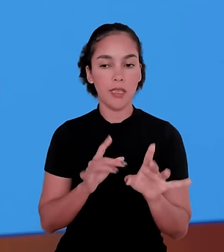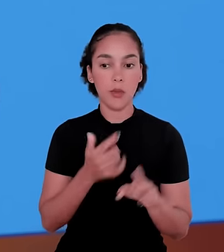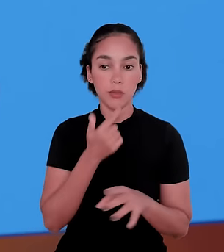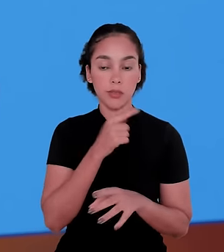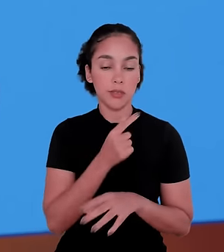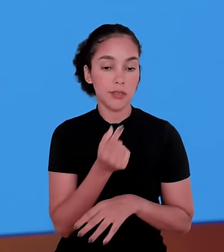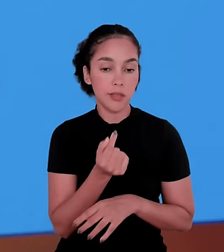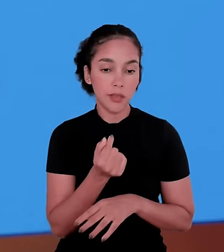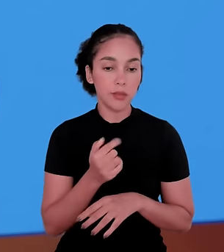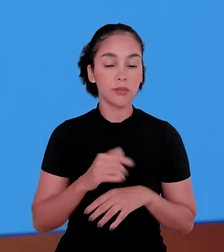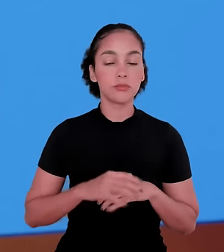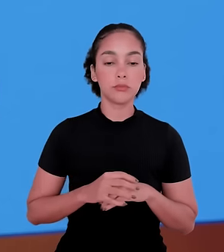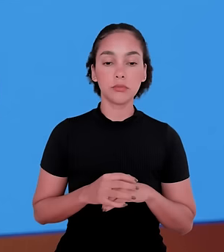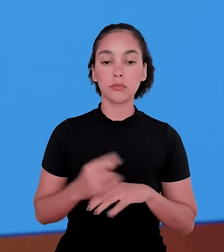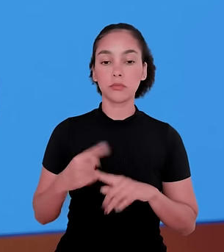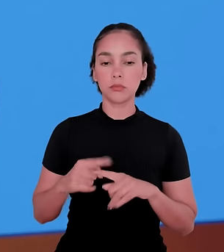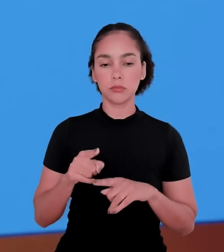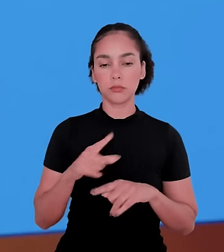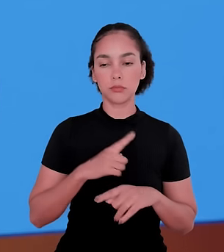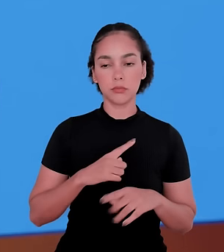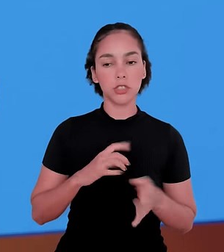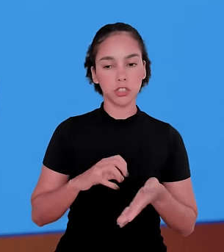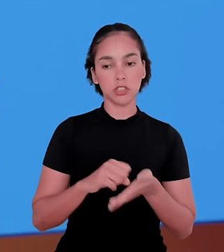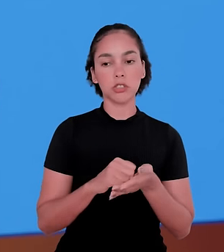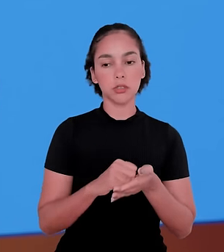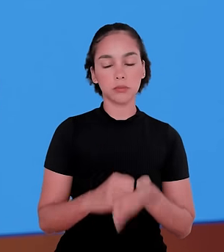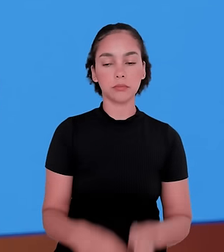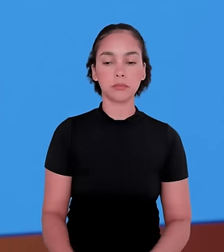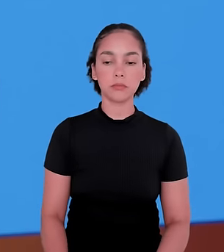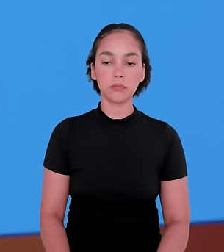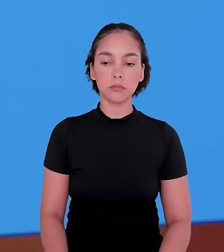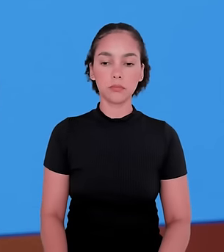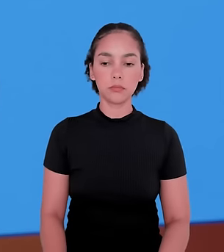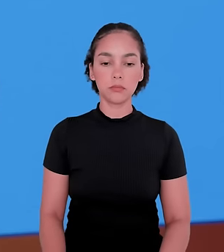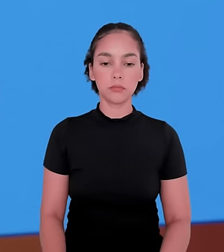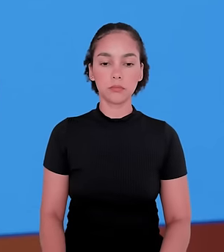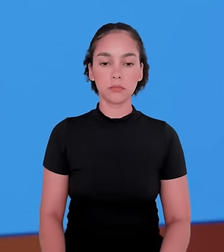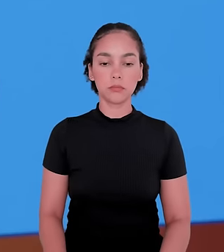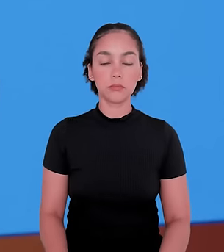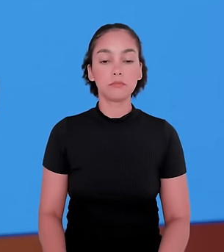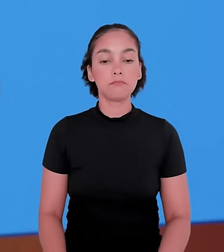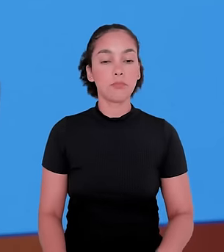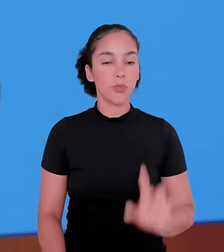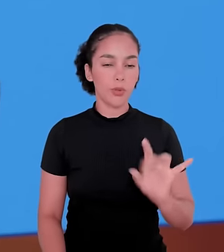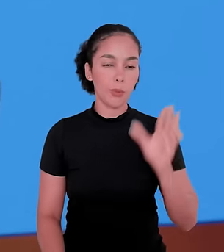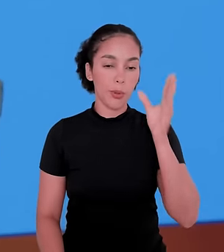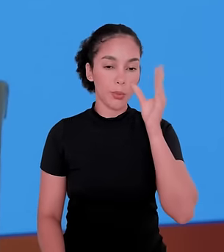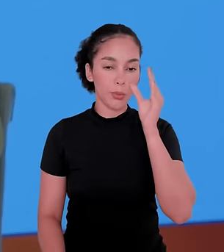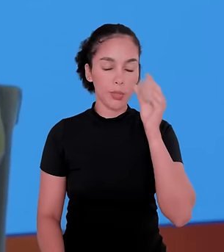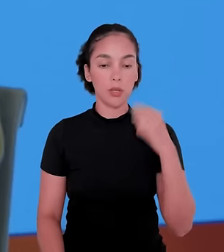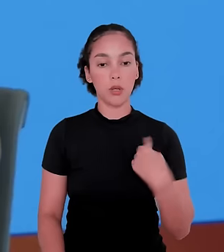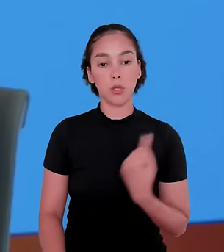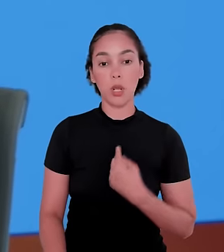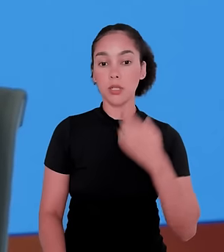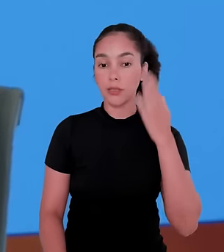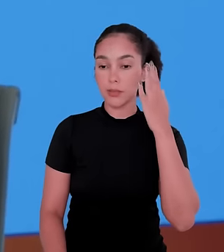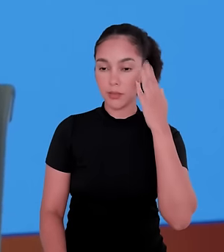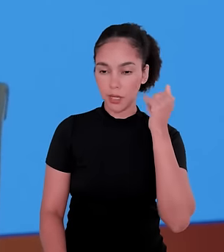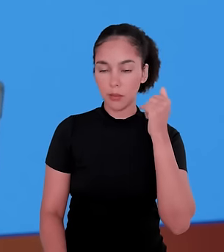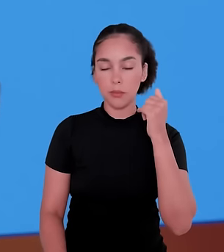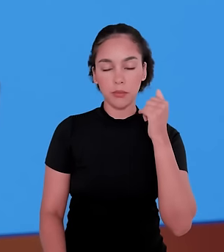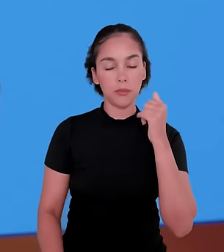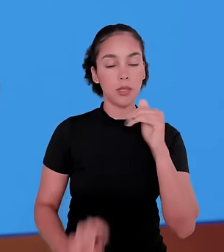isso eh uma vez que você tem ela registrada e assim a título de curiosidade né a gente sabe que as grandes